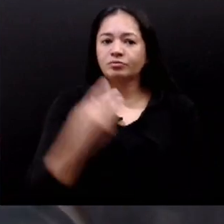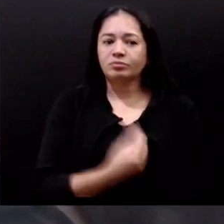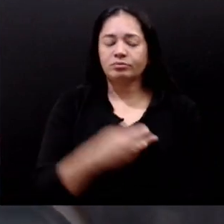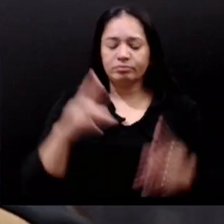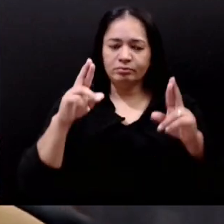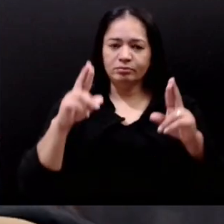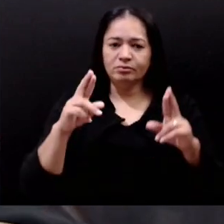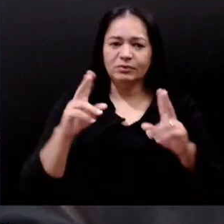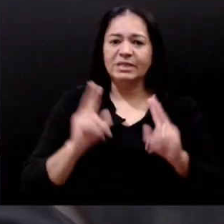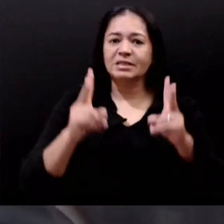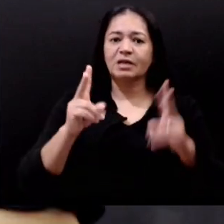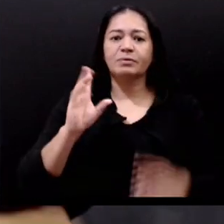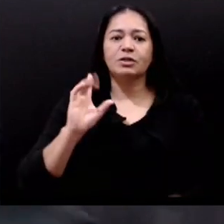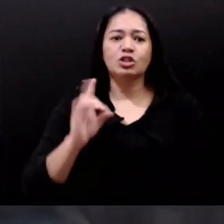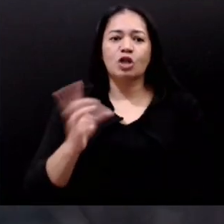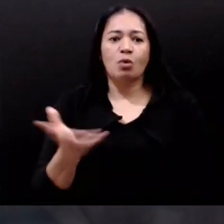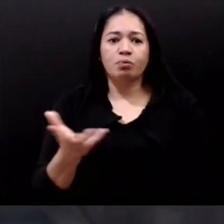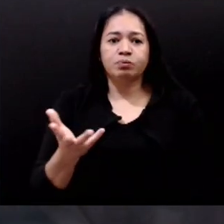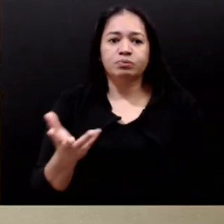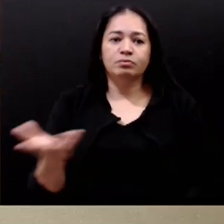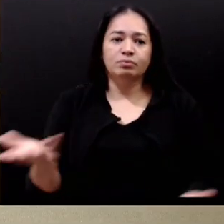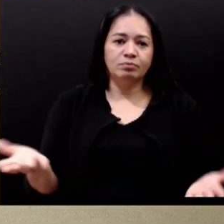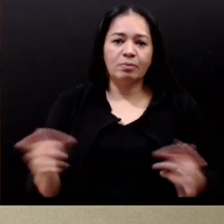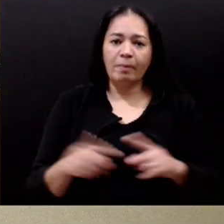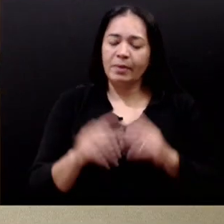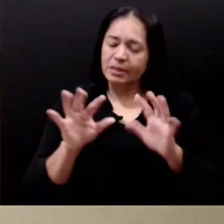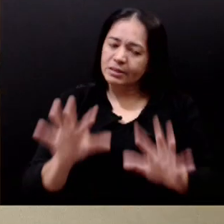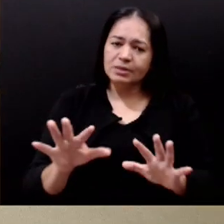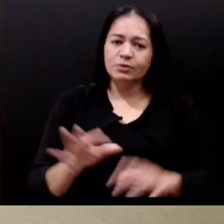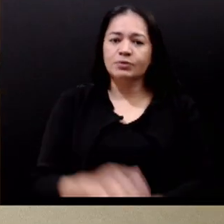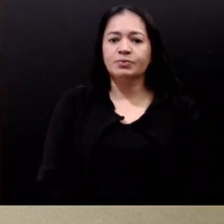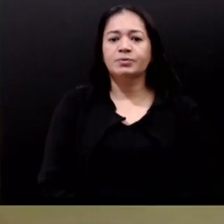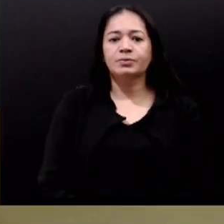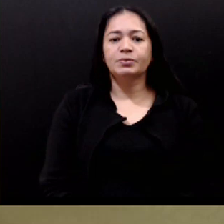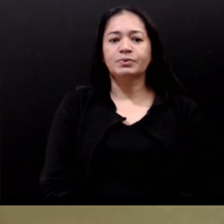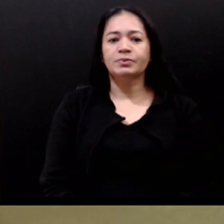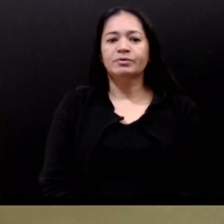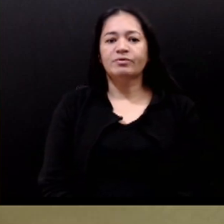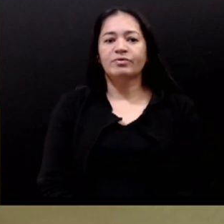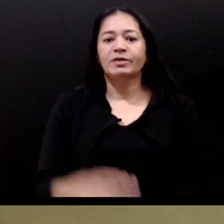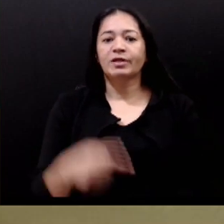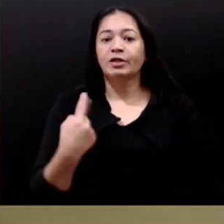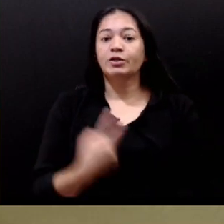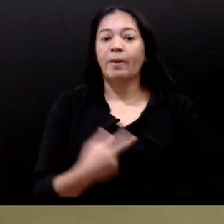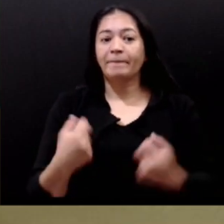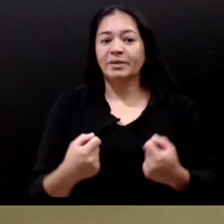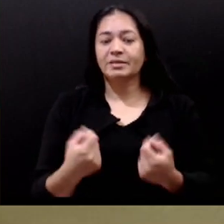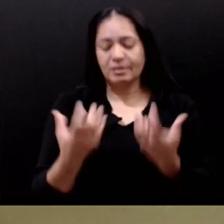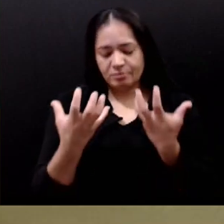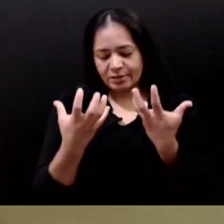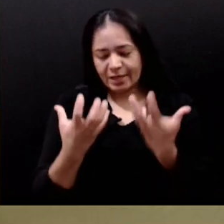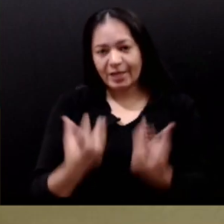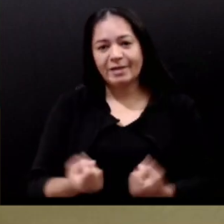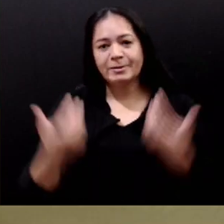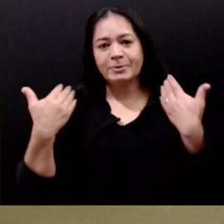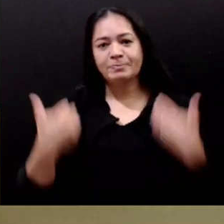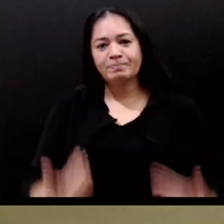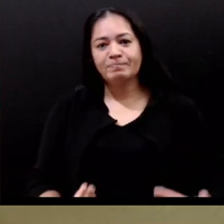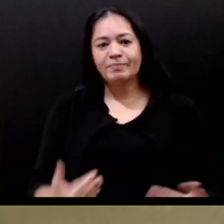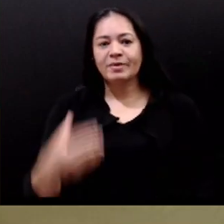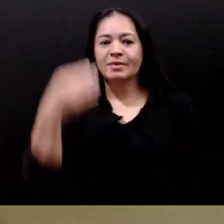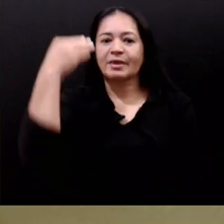corrida, Uhum. mas é isso. É, a gente precisa nos aceitar, né, claro, tentar melhorar